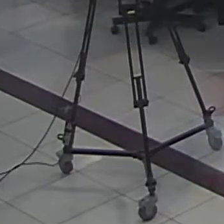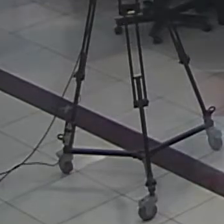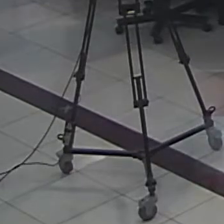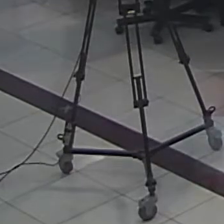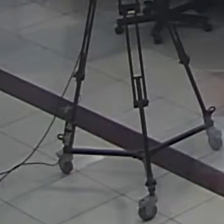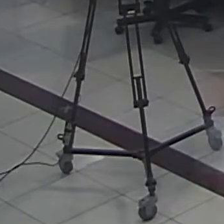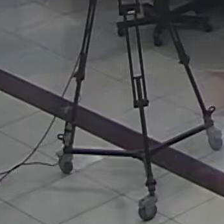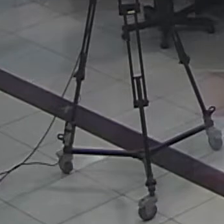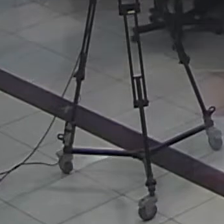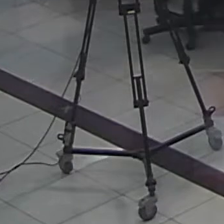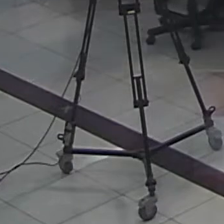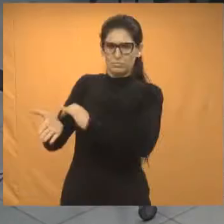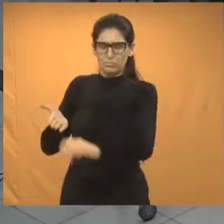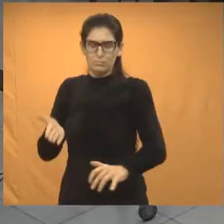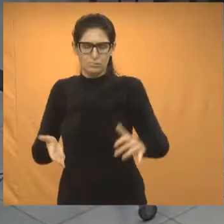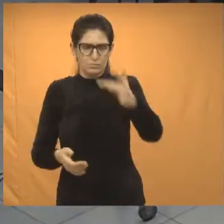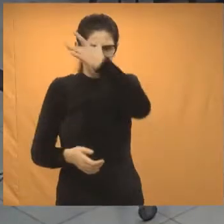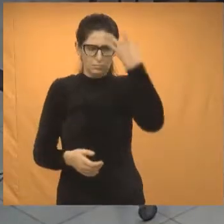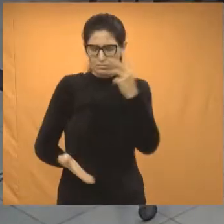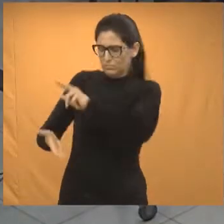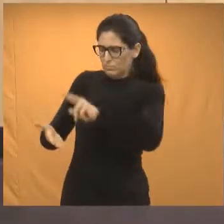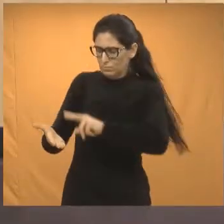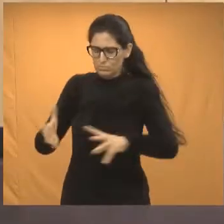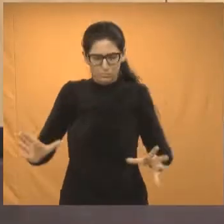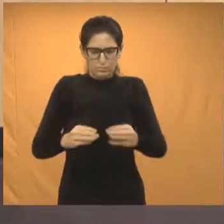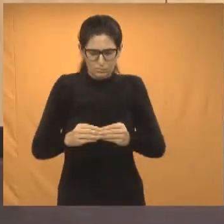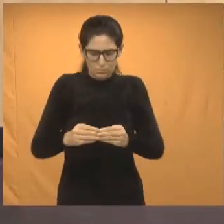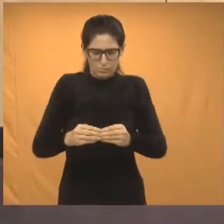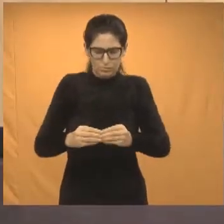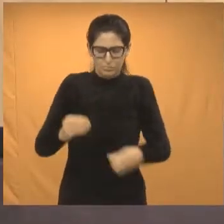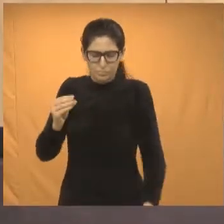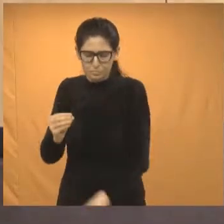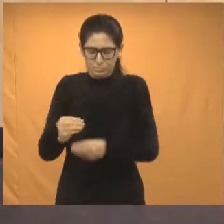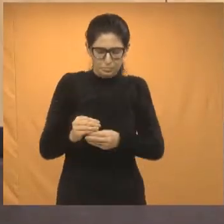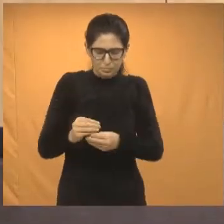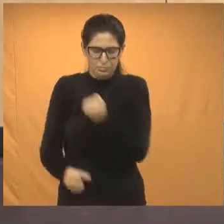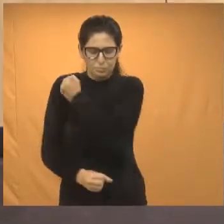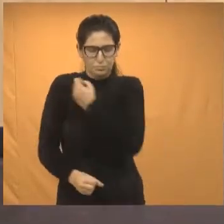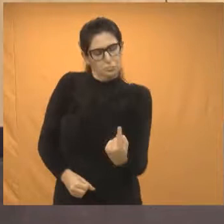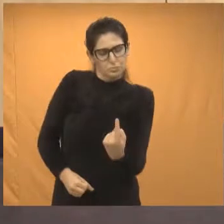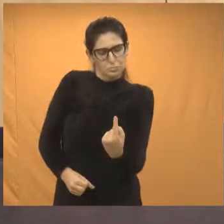Peço ao primeiro secretário que leia a síntese da emenda número 1.